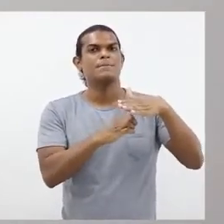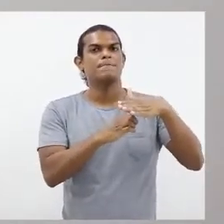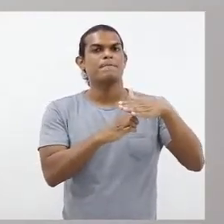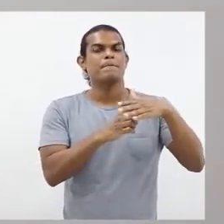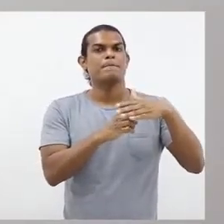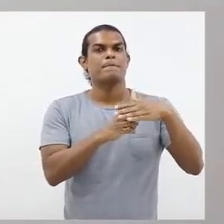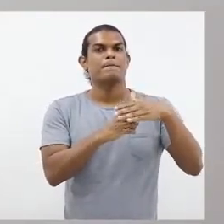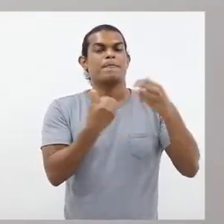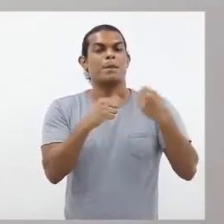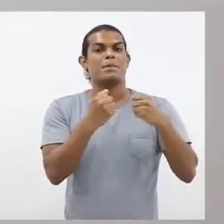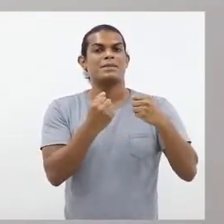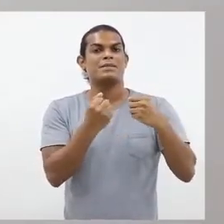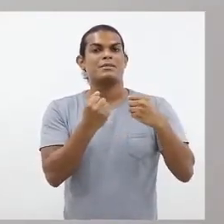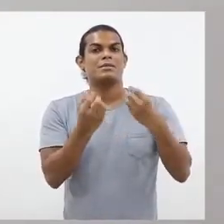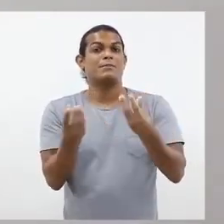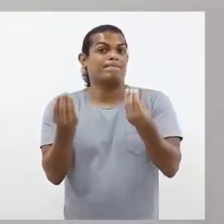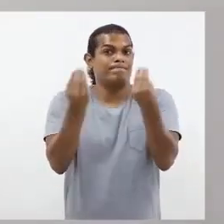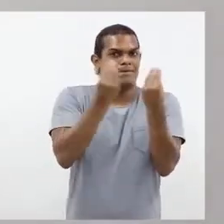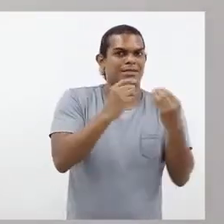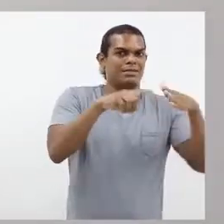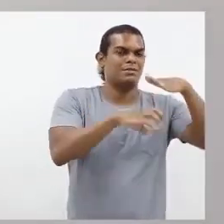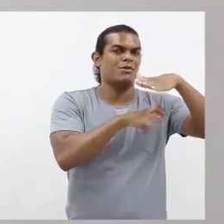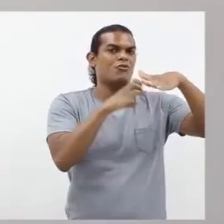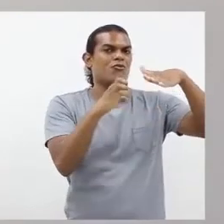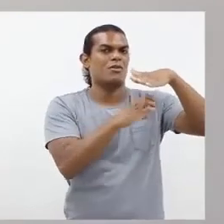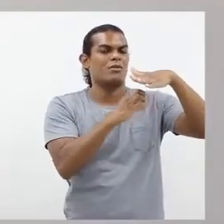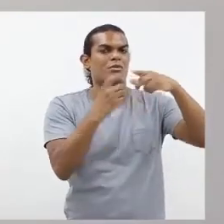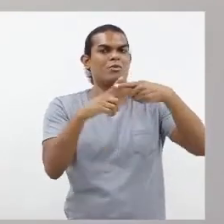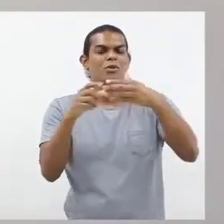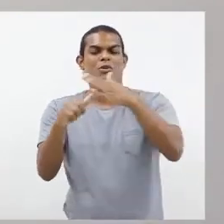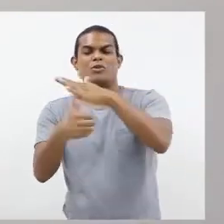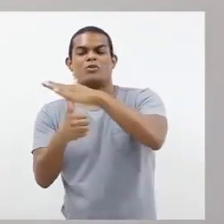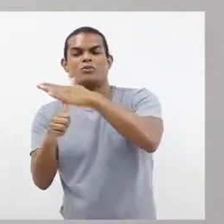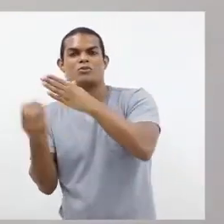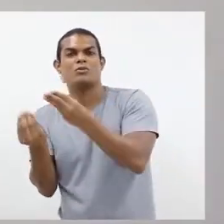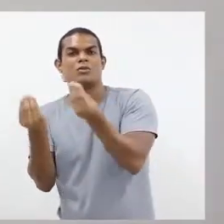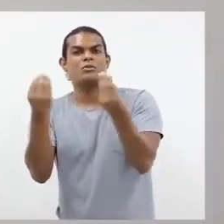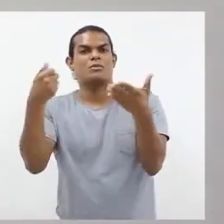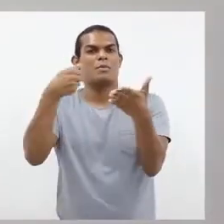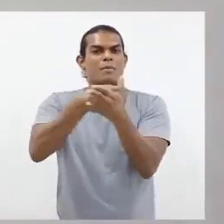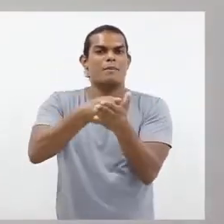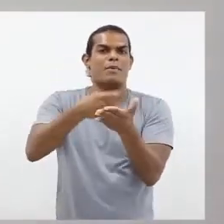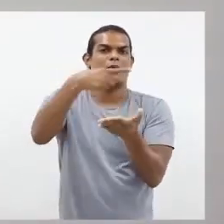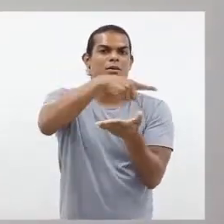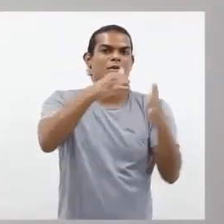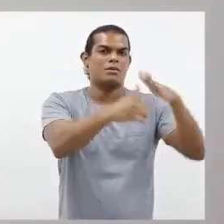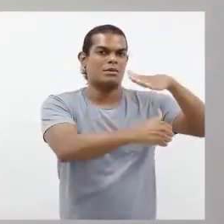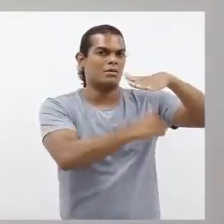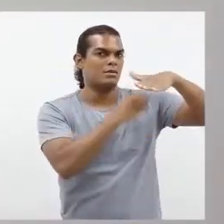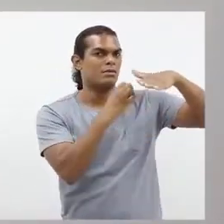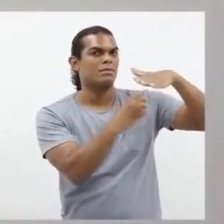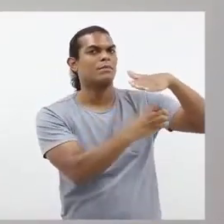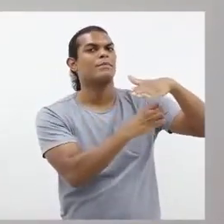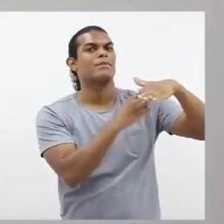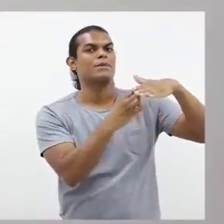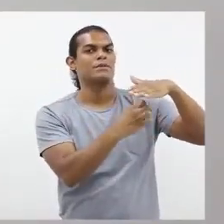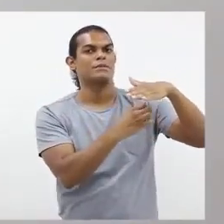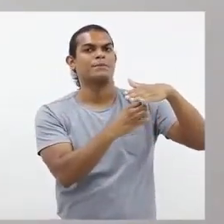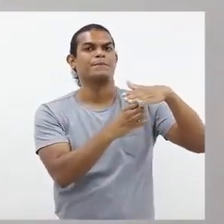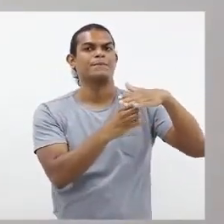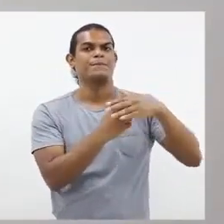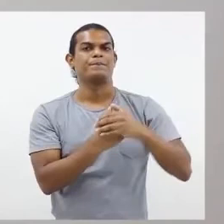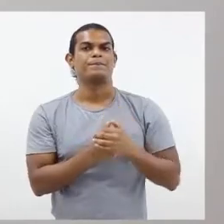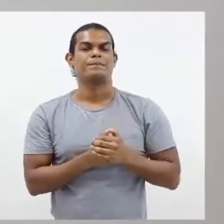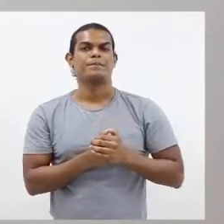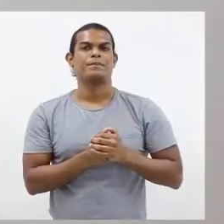injeta capital dentro dessa empresa. Esse capital social aumenta o benefício econômico pela entrada de dinheiro e